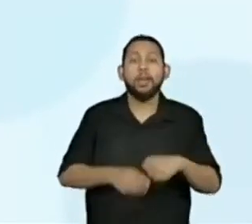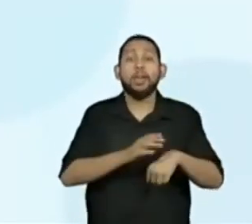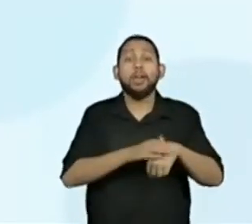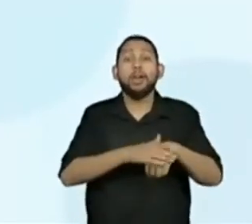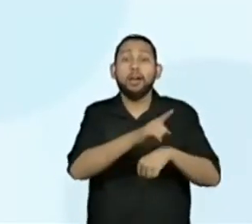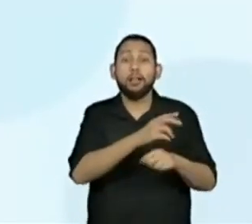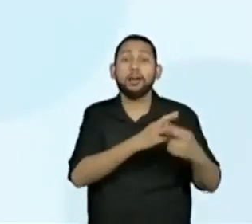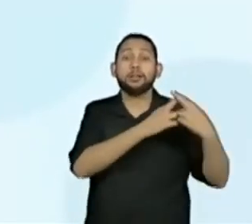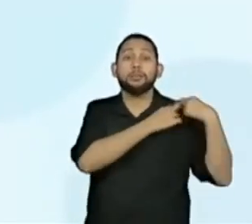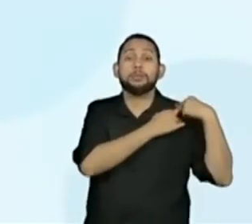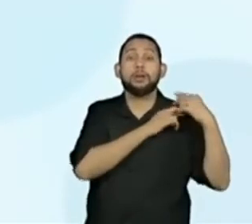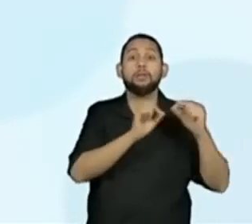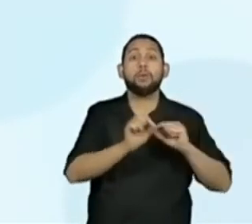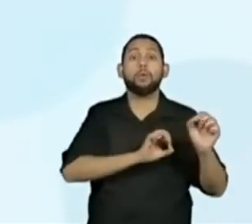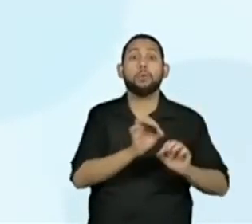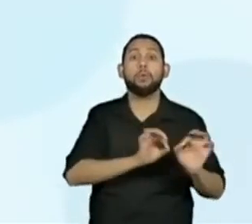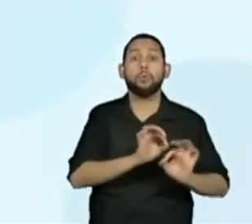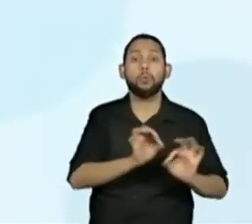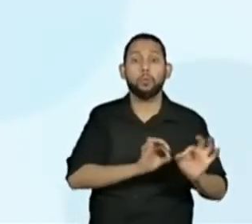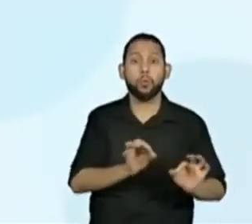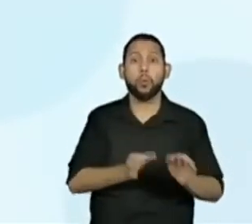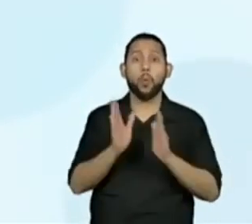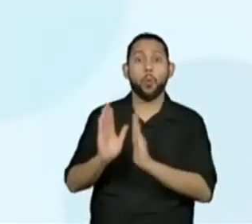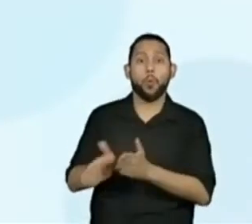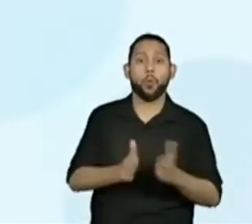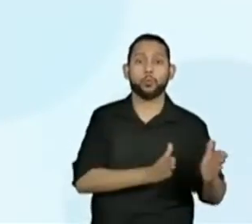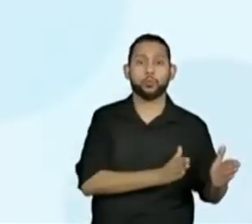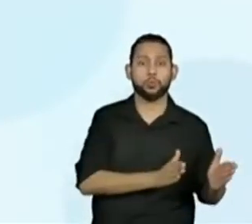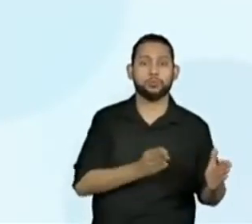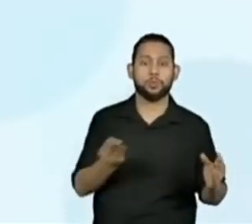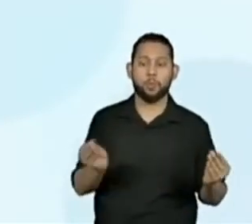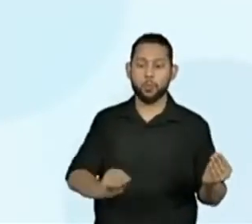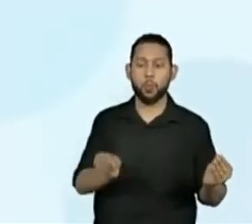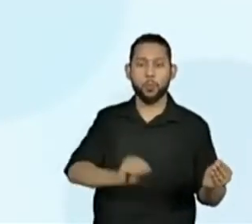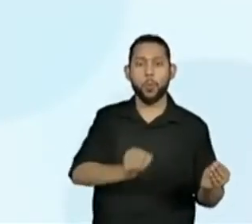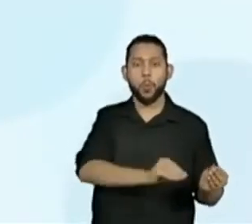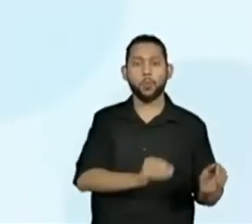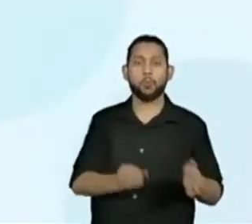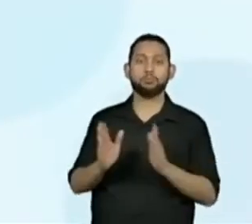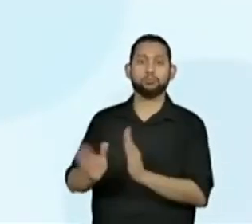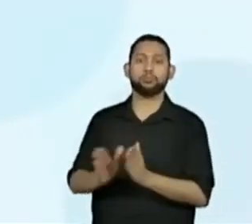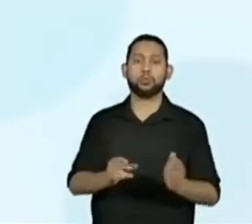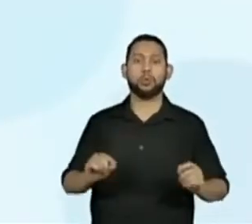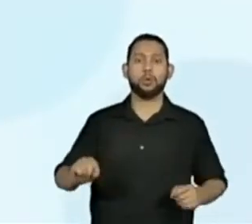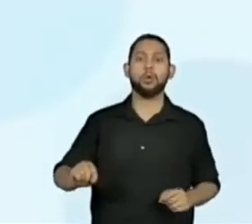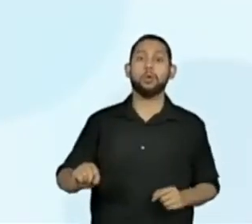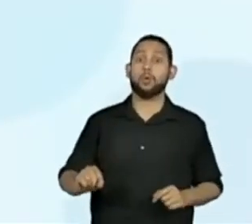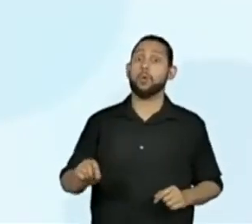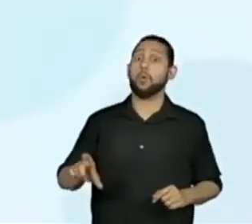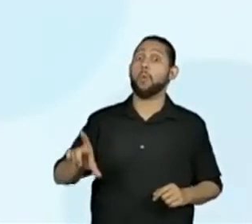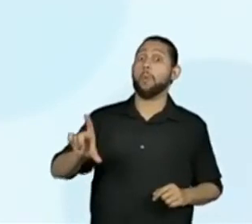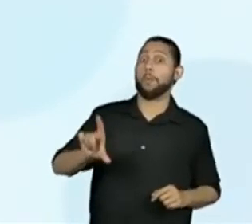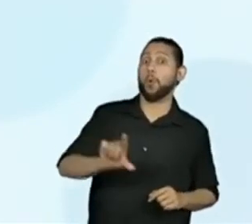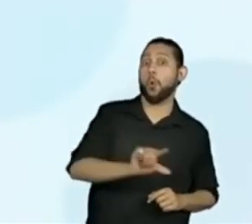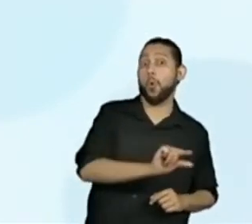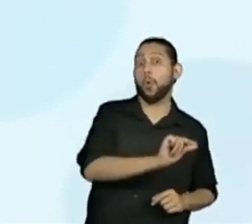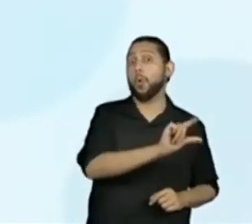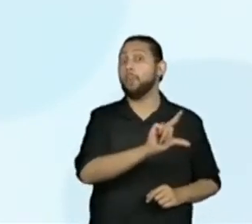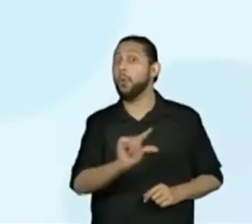A Roberta agora precisaria organizar os números que o Matheus recortou de uma forma que ele vai